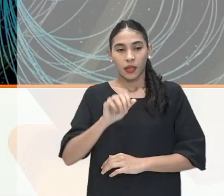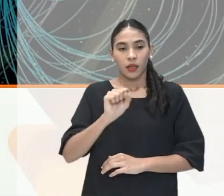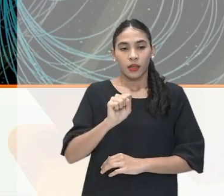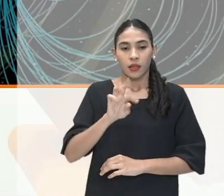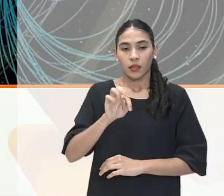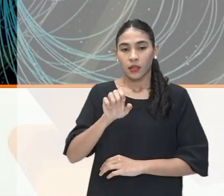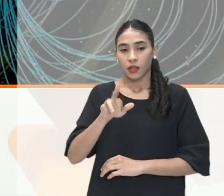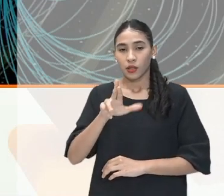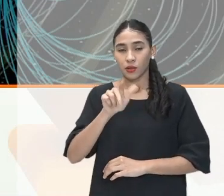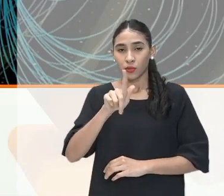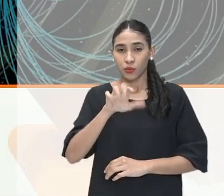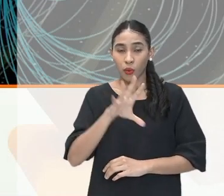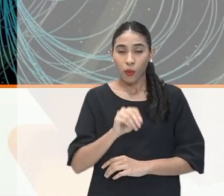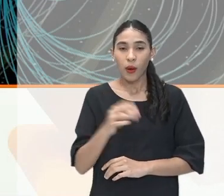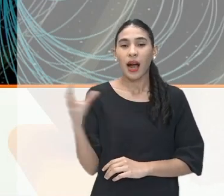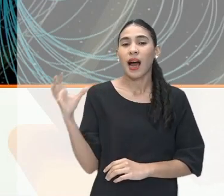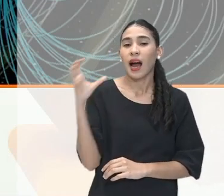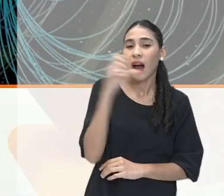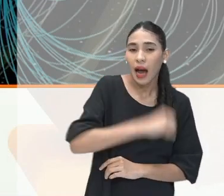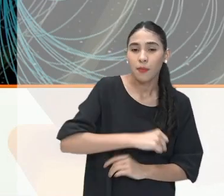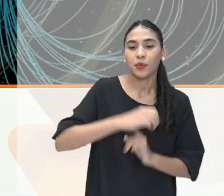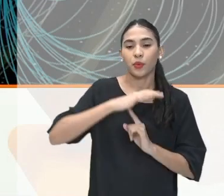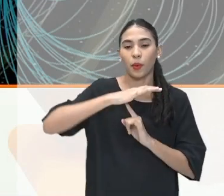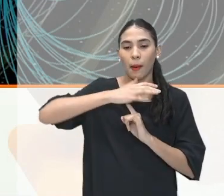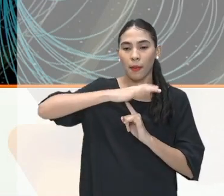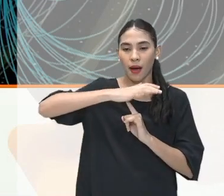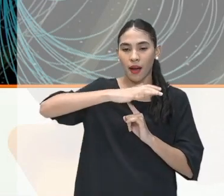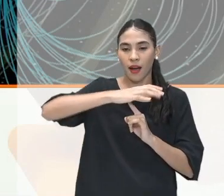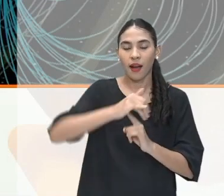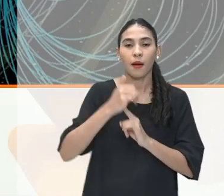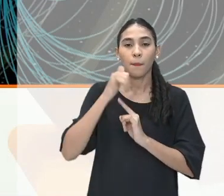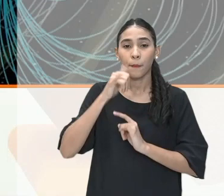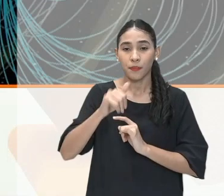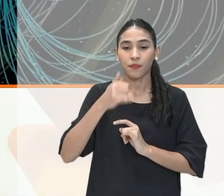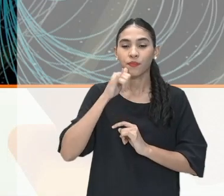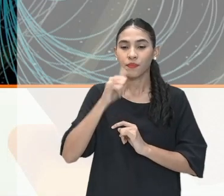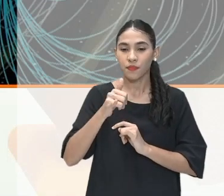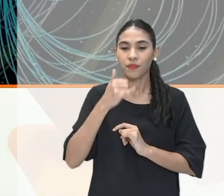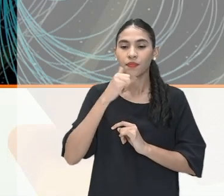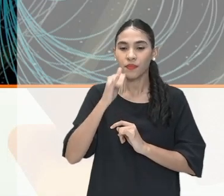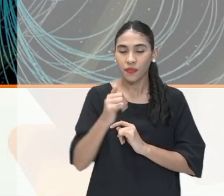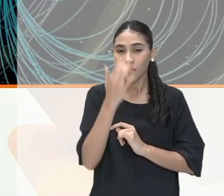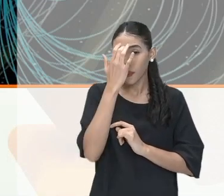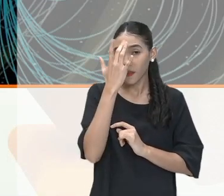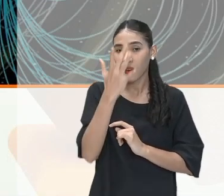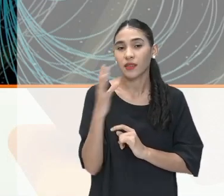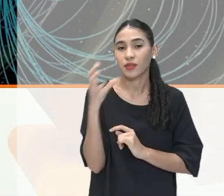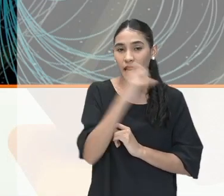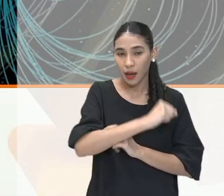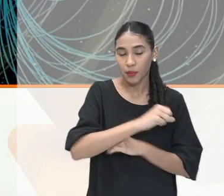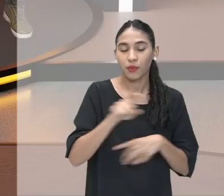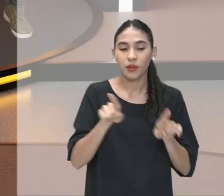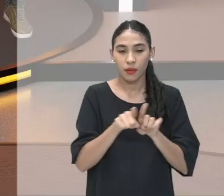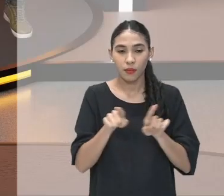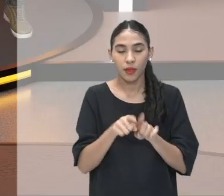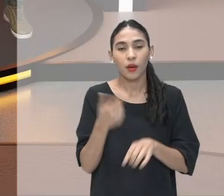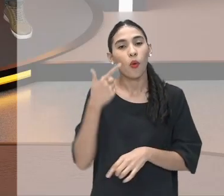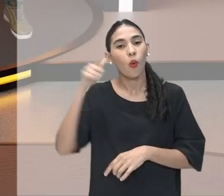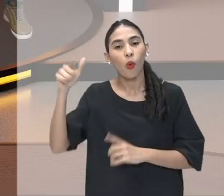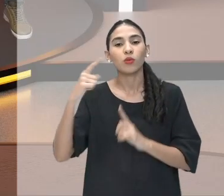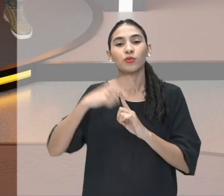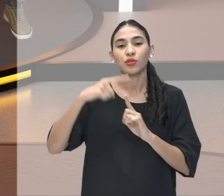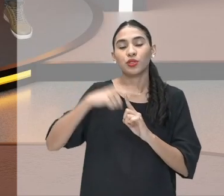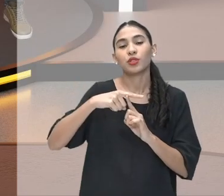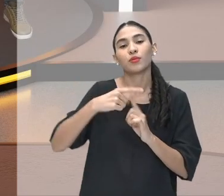de acionar um motor, tornando-o uma fonte de energia muito mais versátil. Outro processo, outra